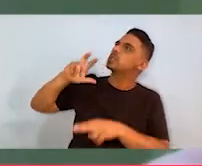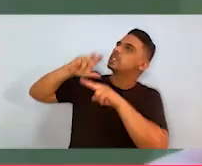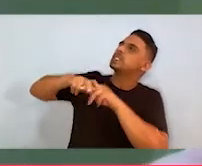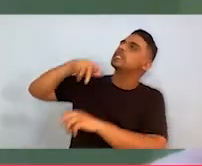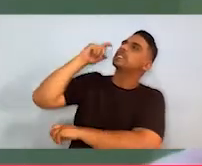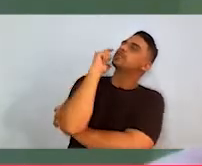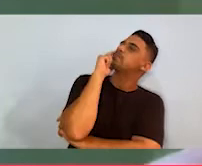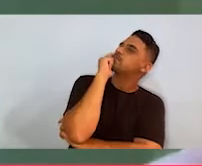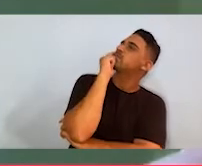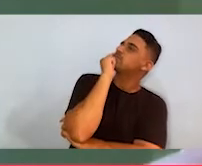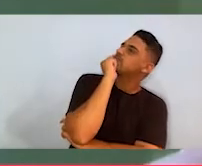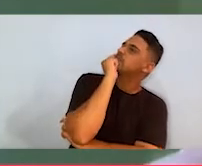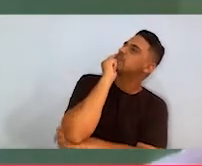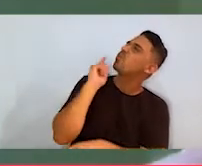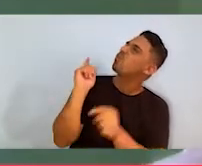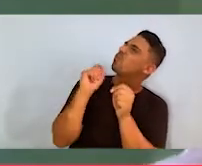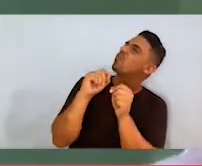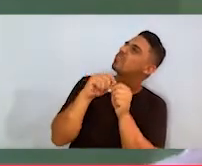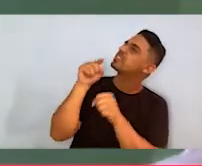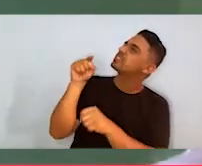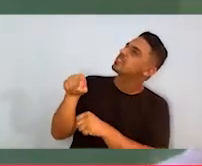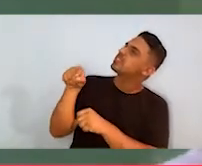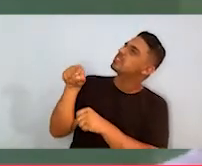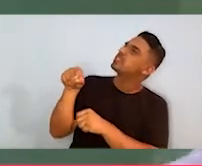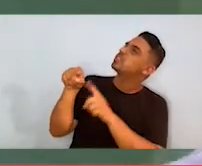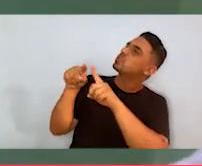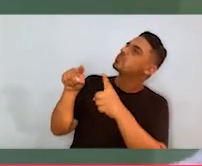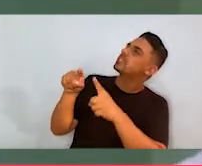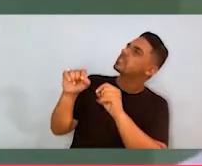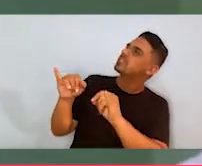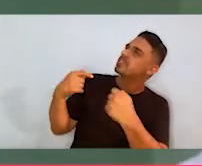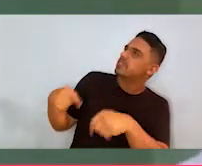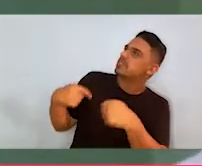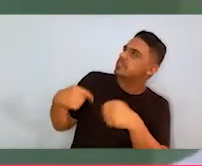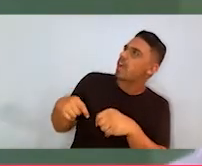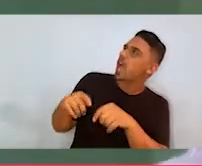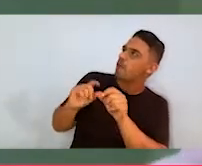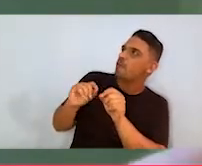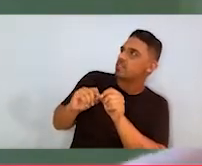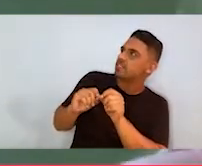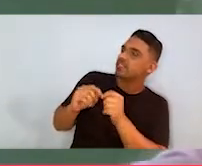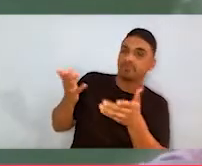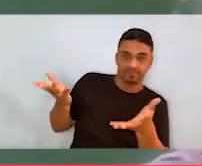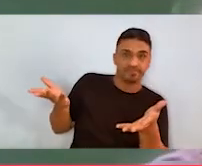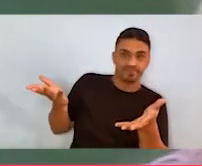sentar e falar, vou fazer um benchmark disso. Mas a hora que for necessário, eu vou sentar e vou fazer.